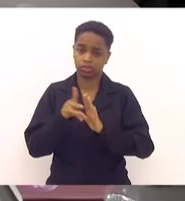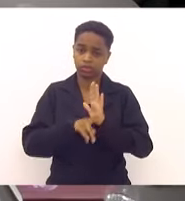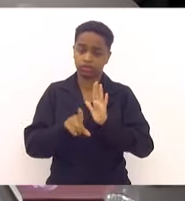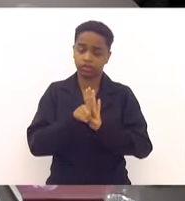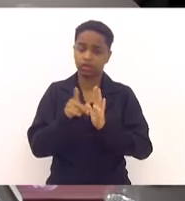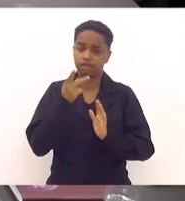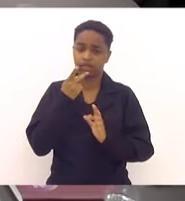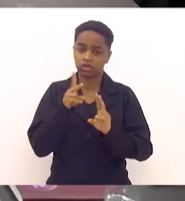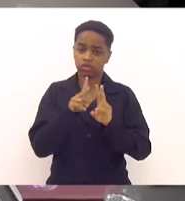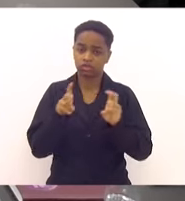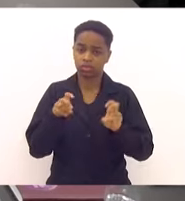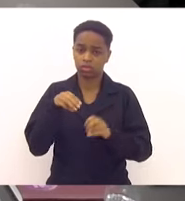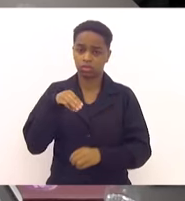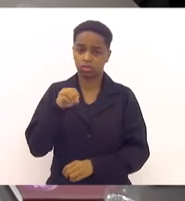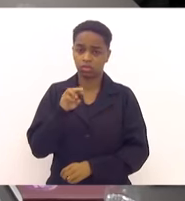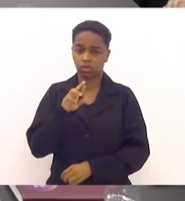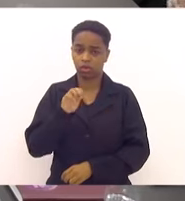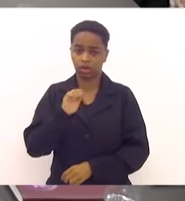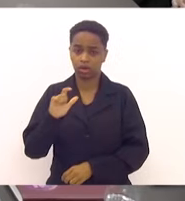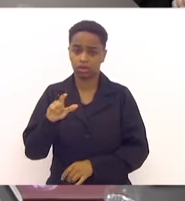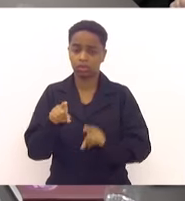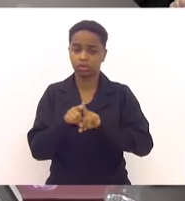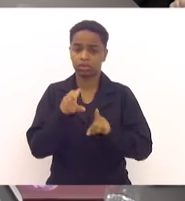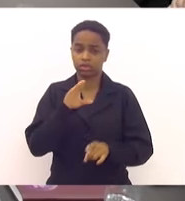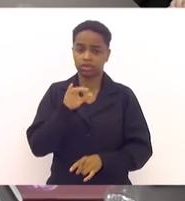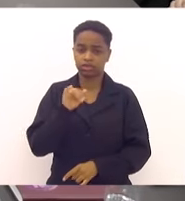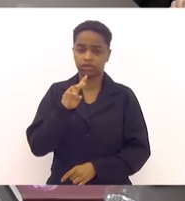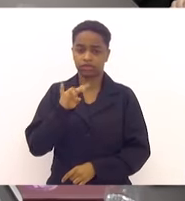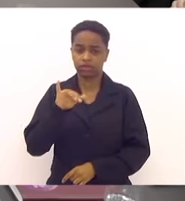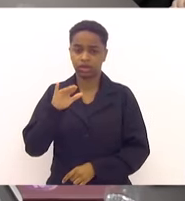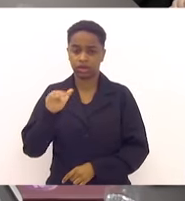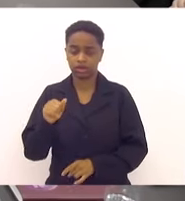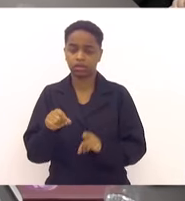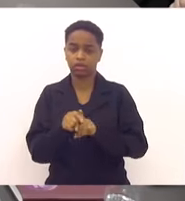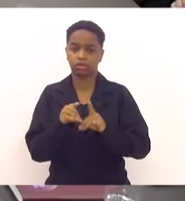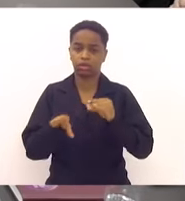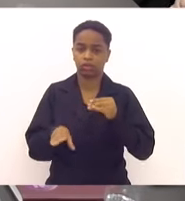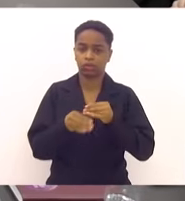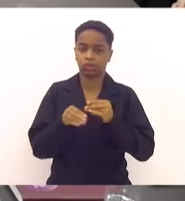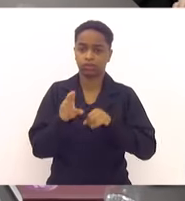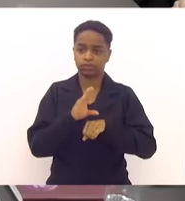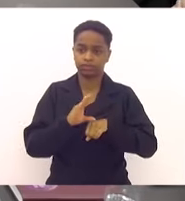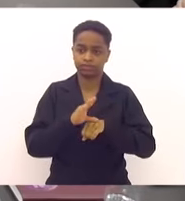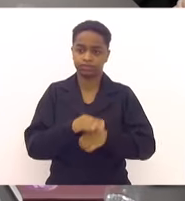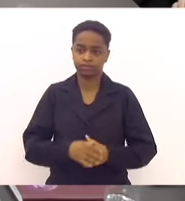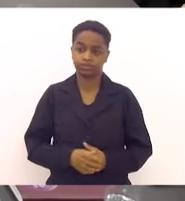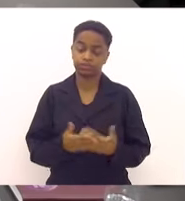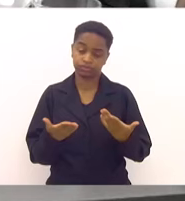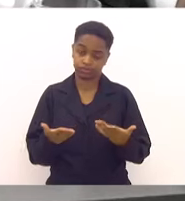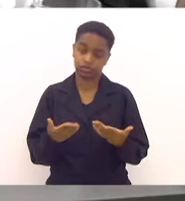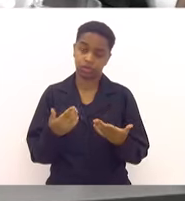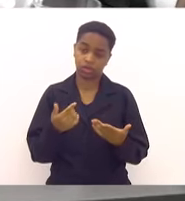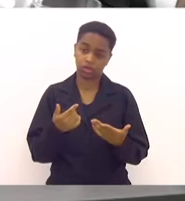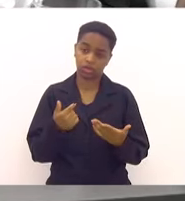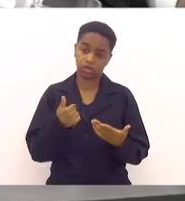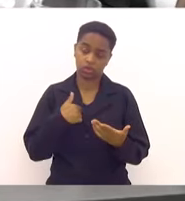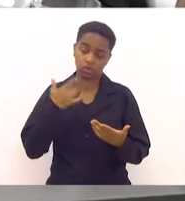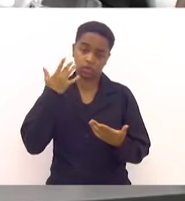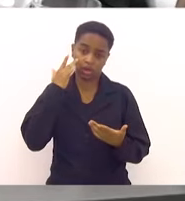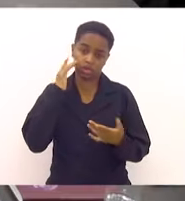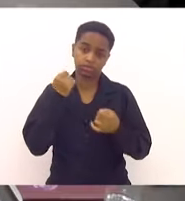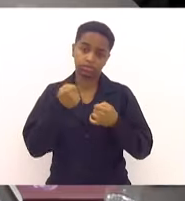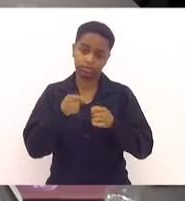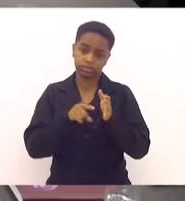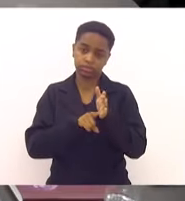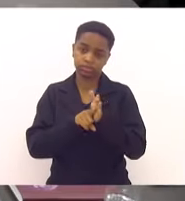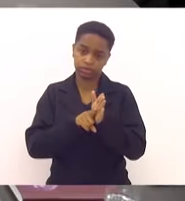moral e cívica, outras questões, e inclui a Constituição também. Ah, então é a mesma coisa. Então, tem duas prejudicabilidades. Eu acho que devia fazer uma